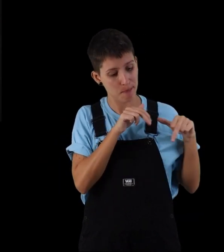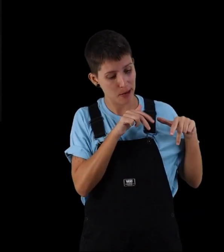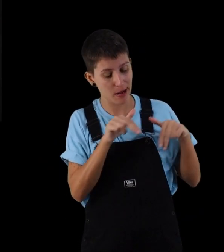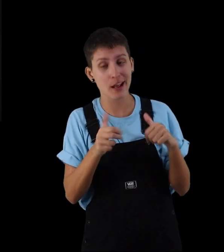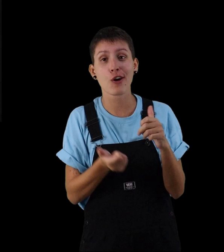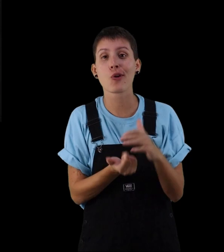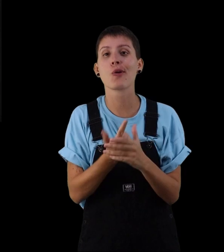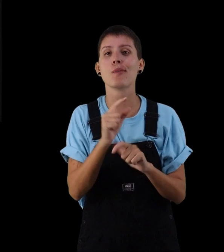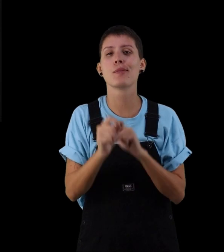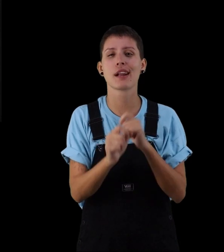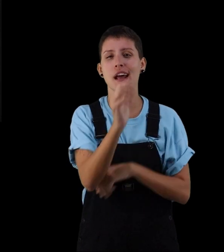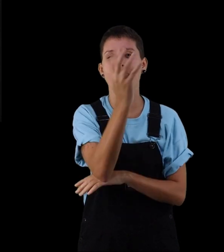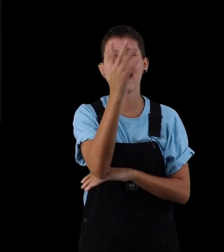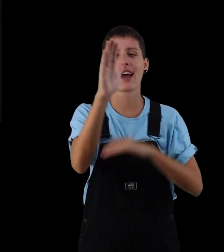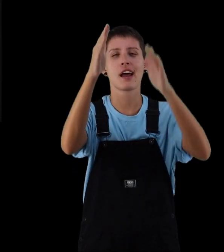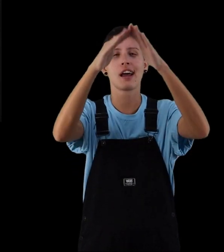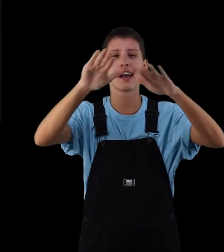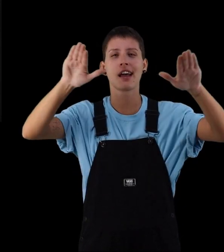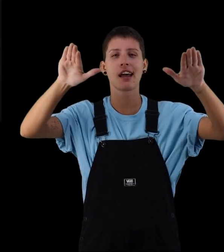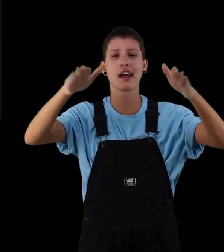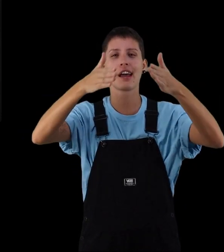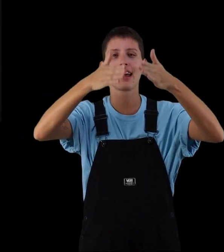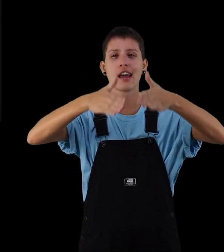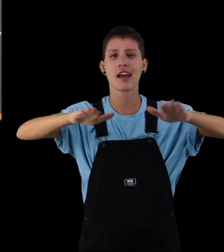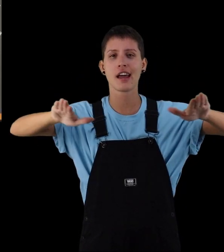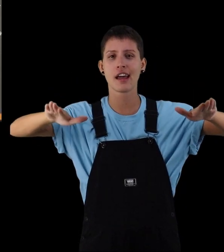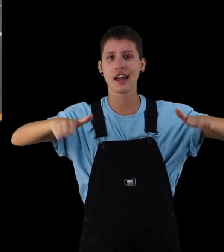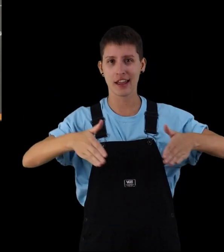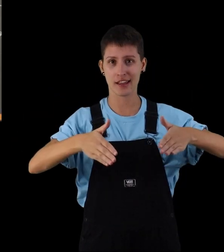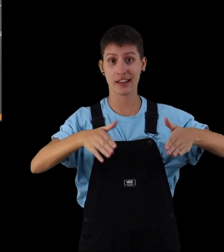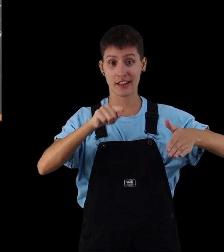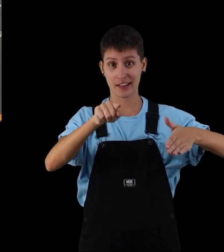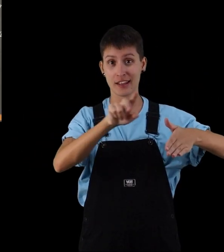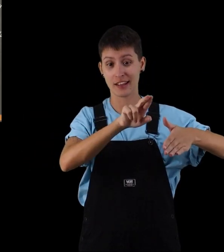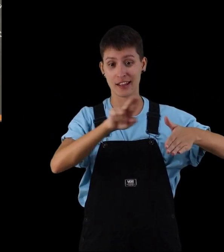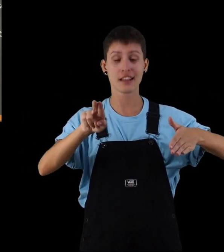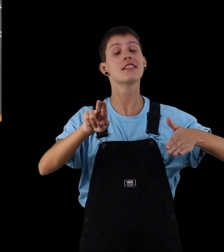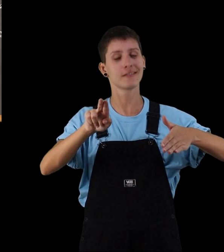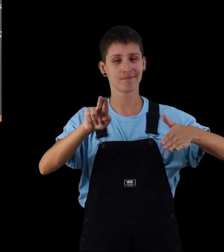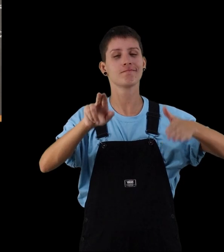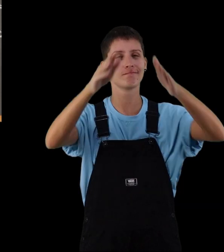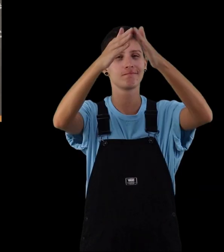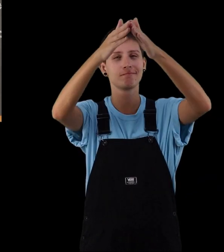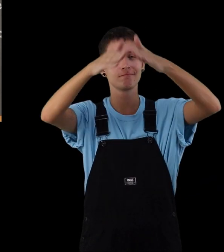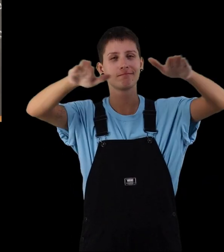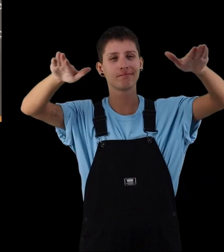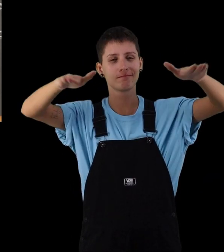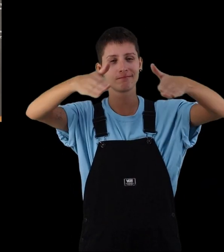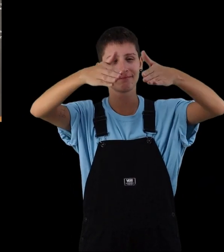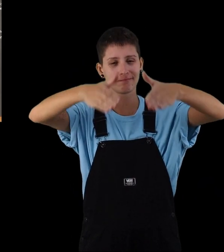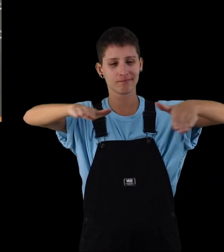pai comprar o pinheirinho na casa de uma senhora. A árvore, que ganhava o nome de